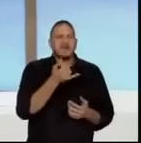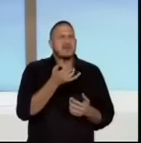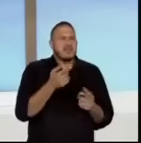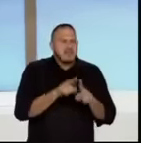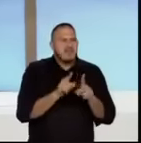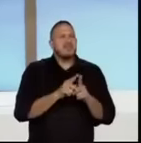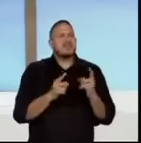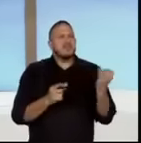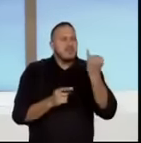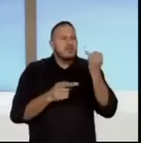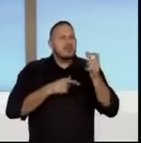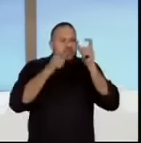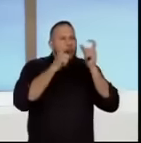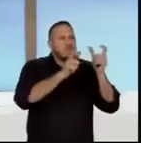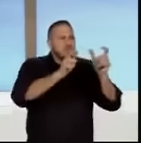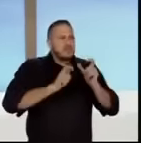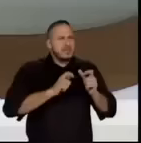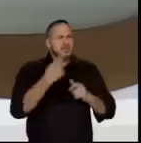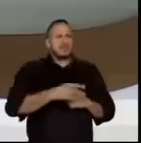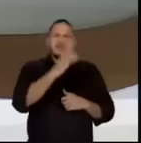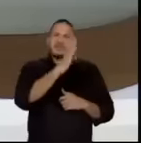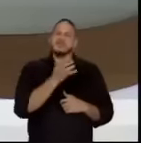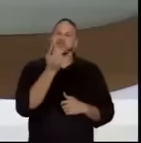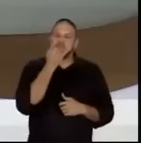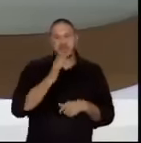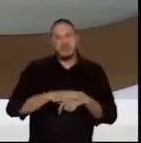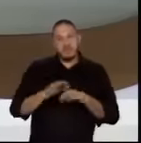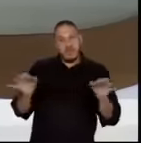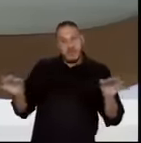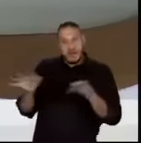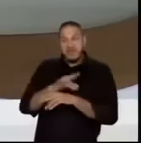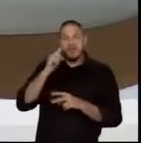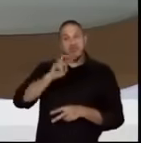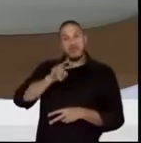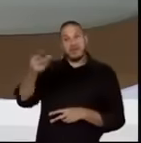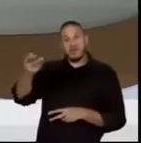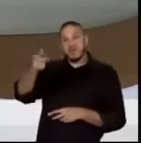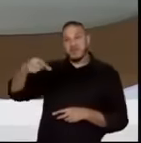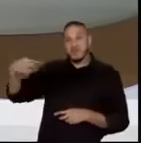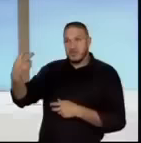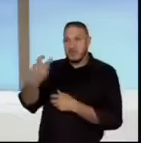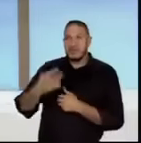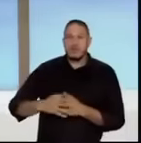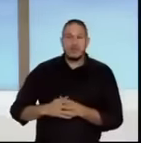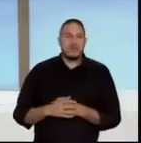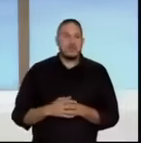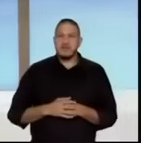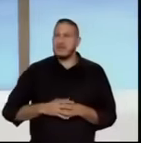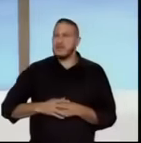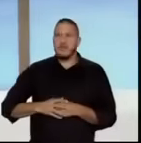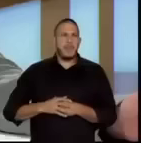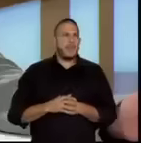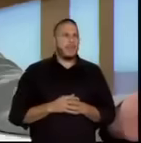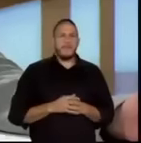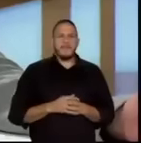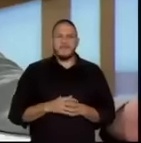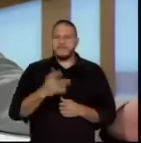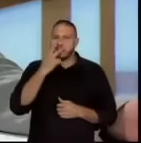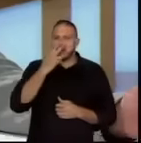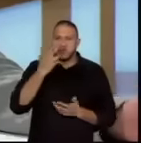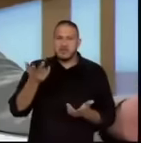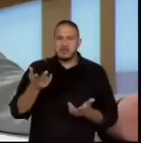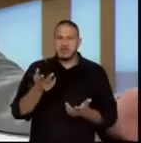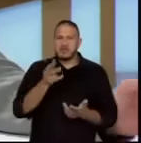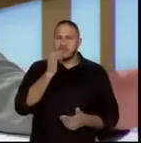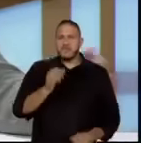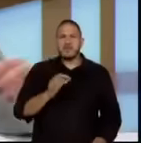por interesse brasileiro? Ana, eu peço para concluir, porque eu preciso passar para os colegas ainda. Para o senhor defender isso? Que o fundo, acho que só complementando,